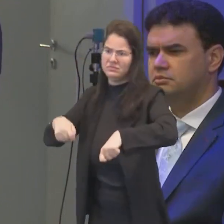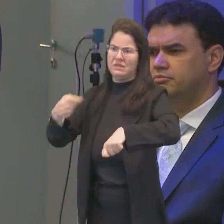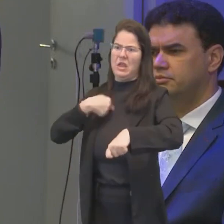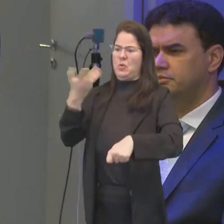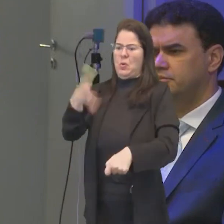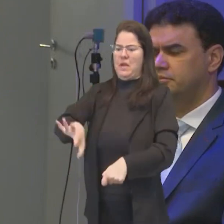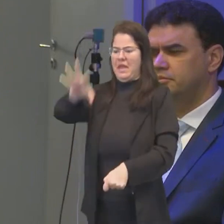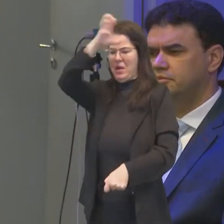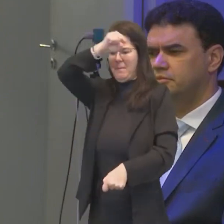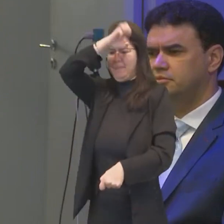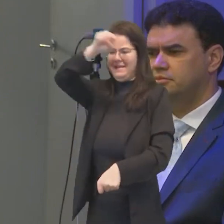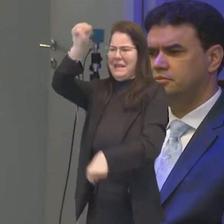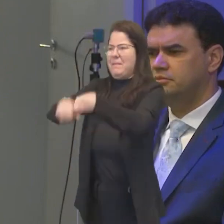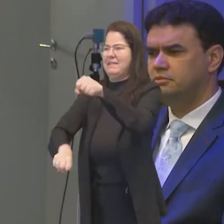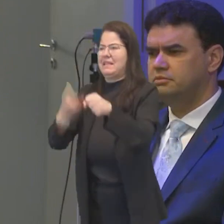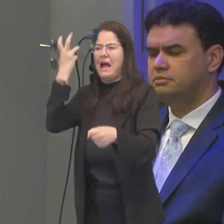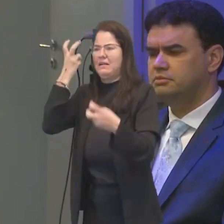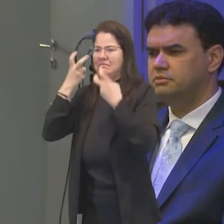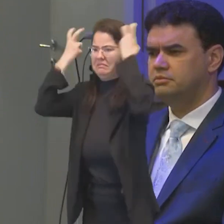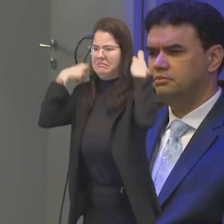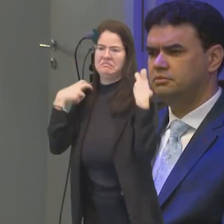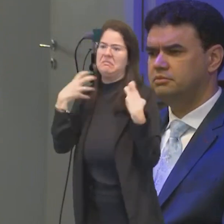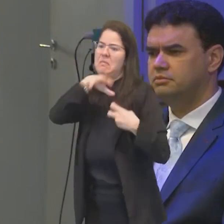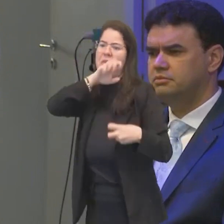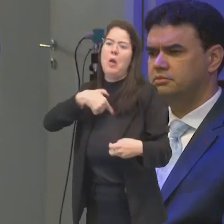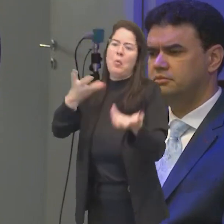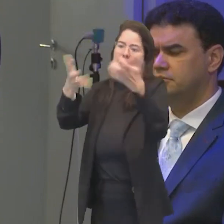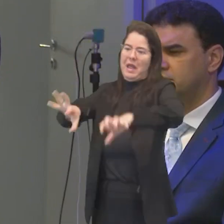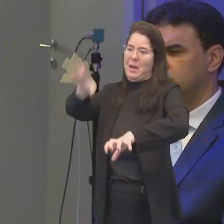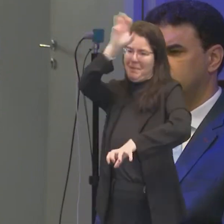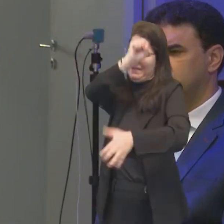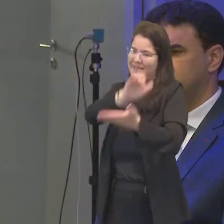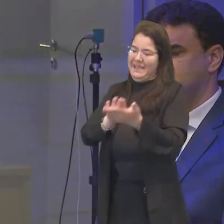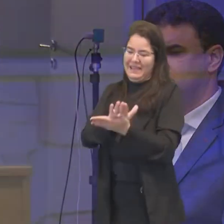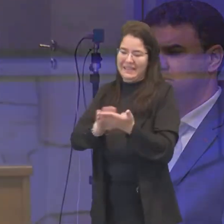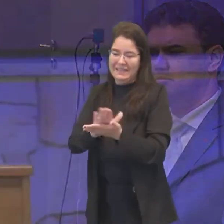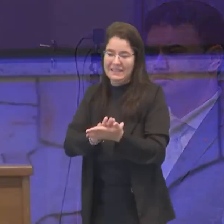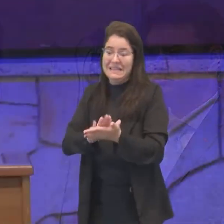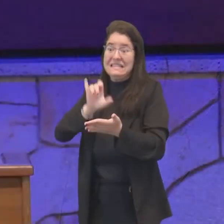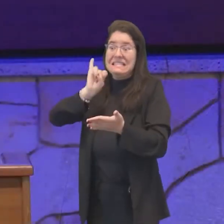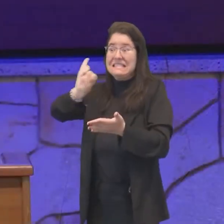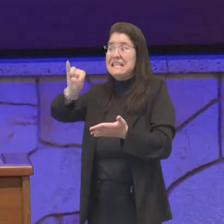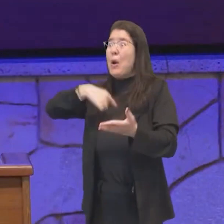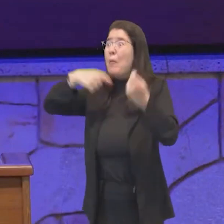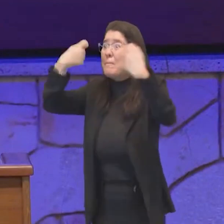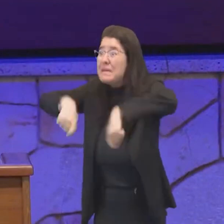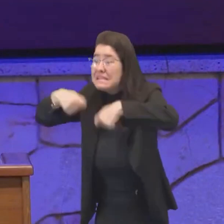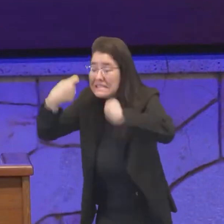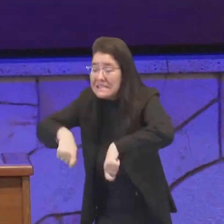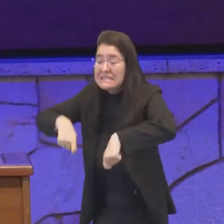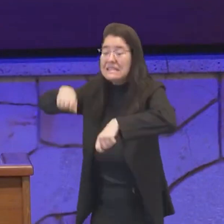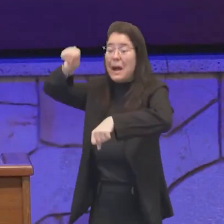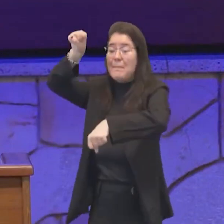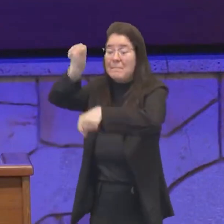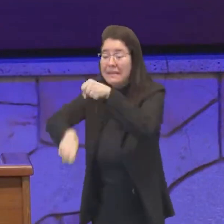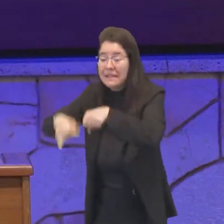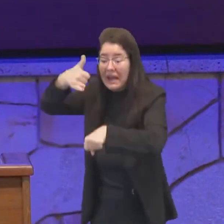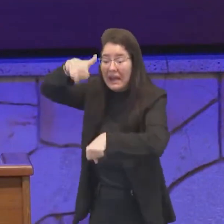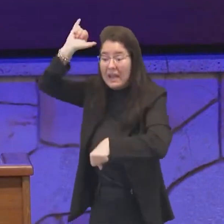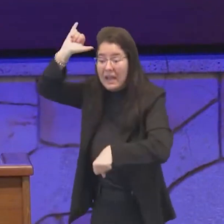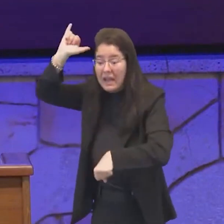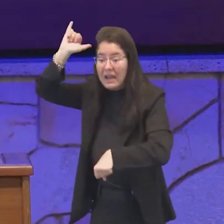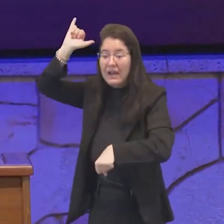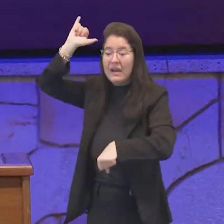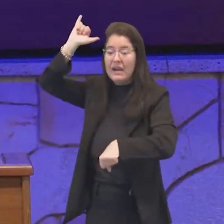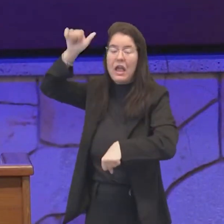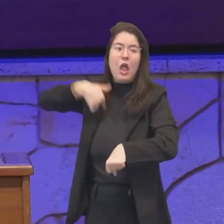animal com aquela habilidade, com aquela destreza. Se algum dia tiver que matar um boi ou qualquer coisa para comer, eu vou chamá-lo ou